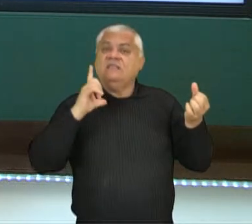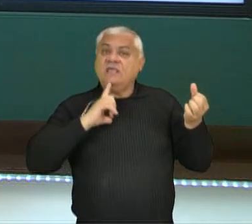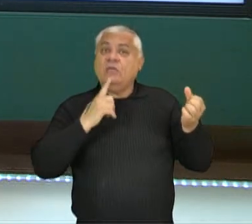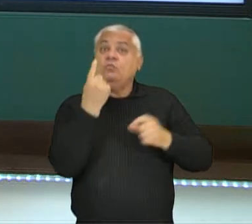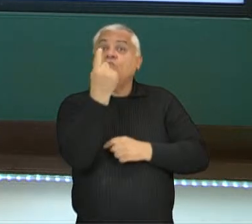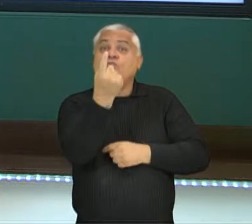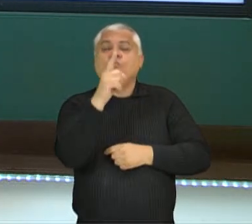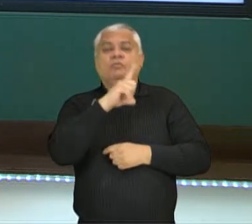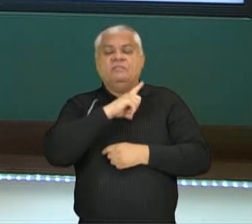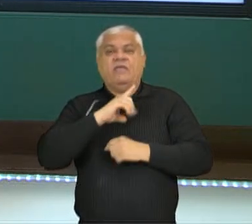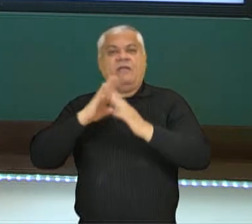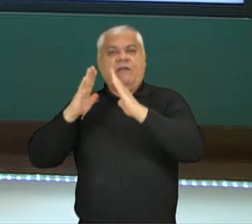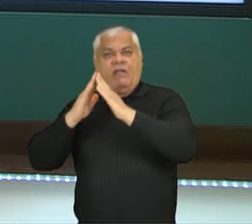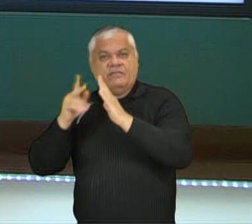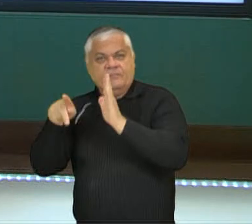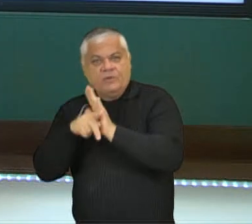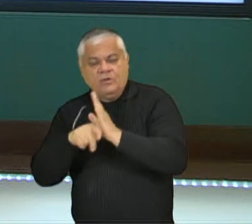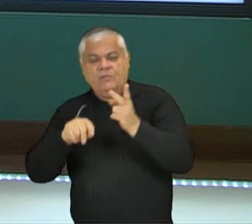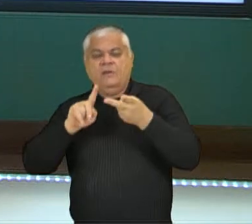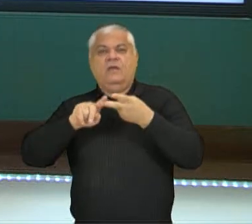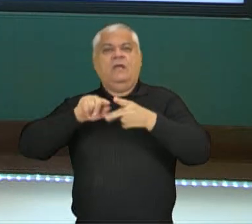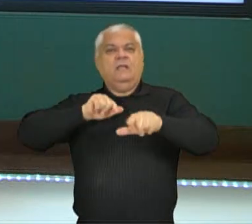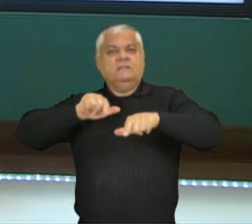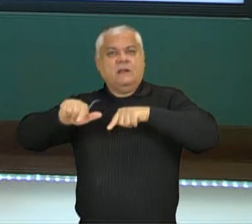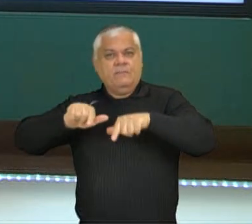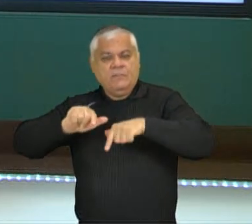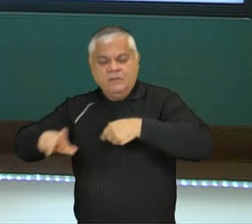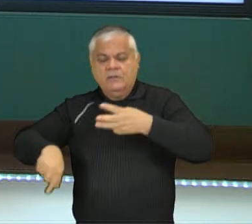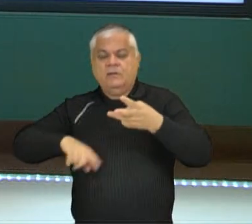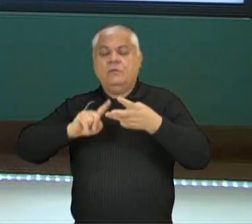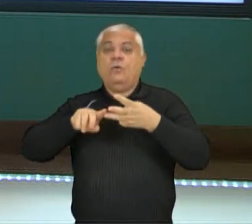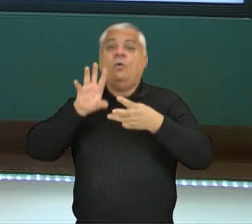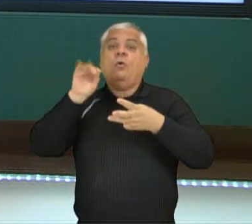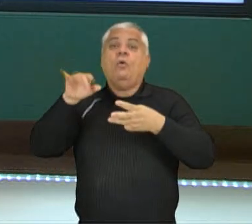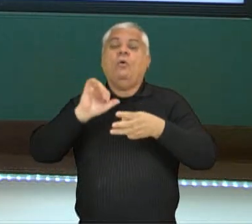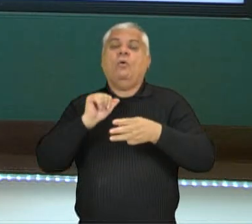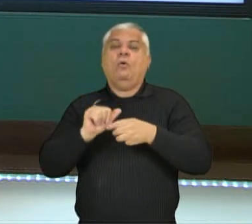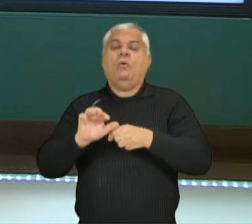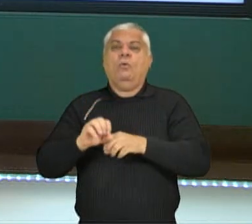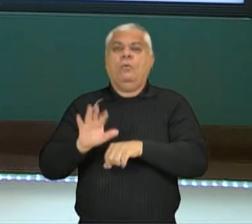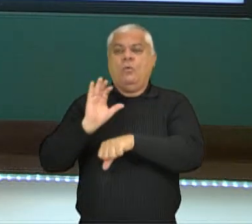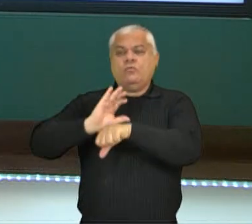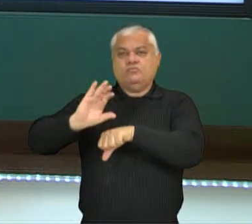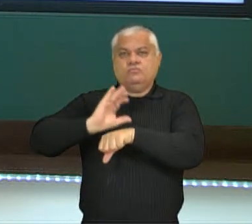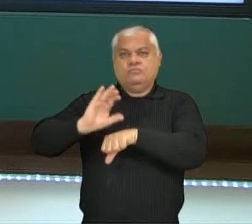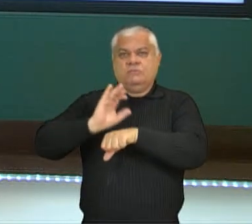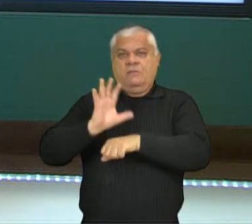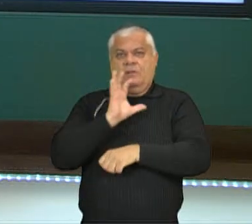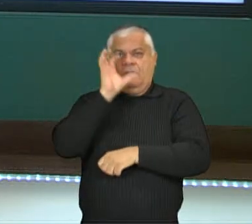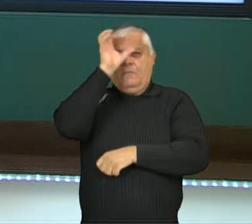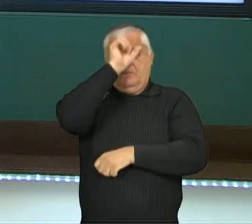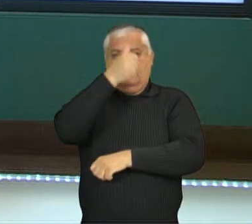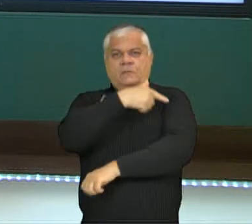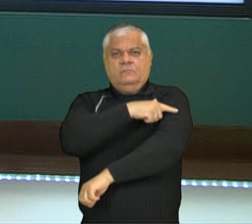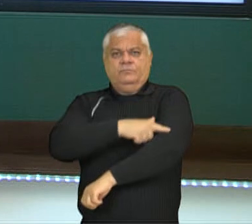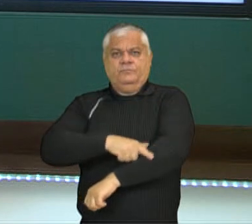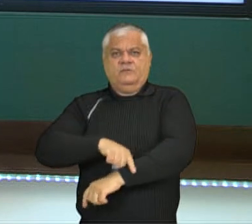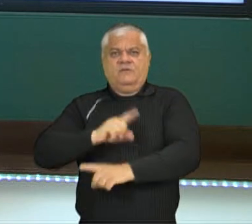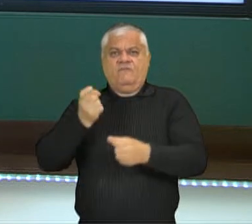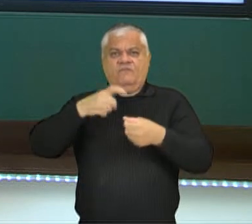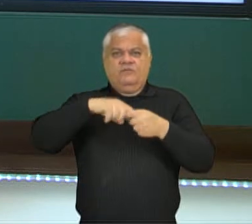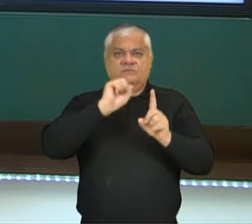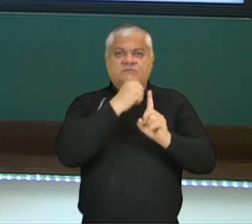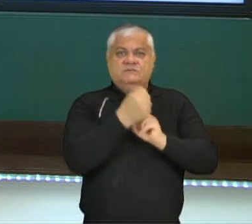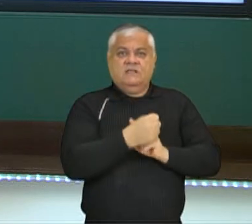um trabalho ou alguma espécie de treinamento para poder se inserir na sociedade. Então, de seis presos,